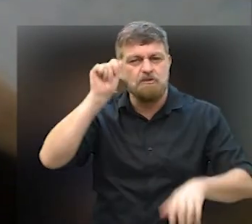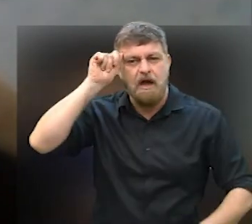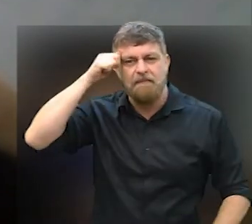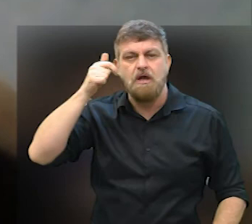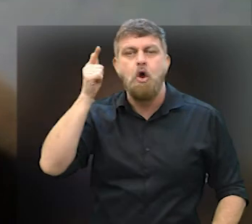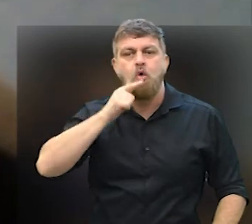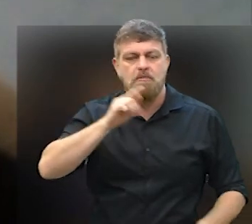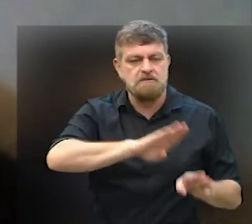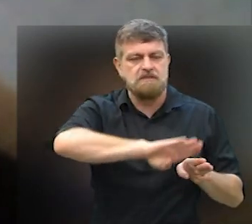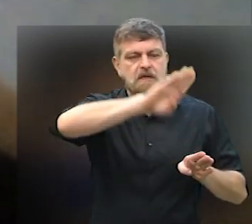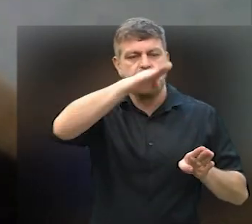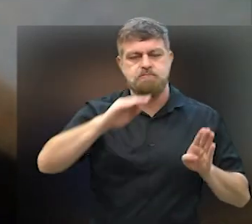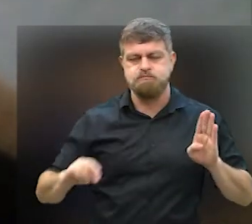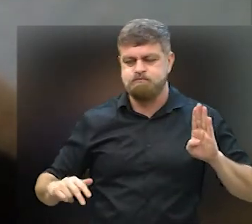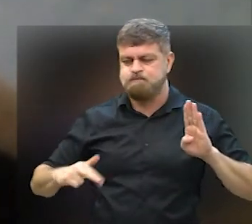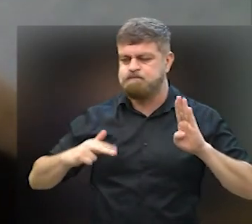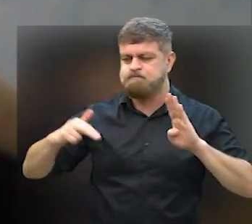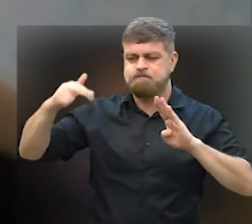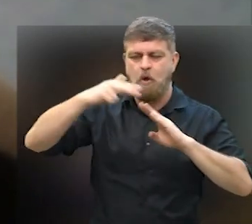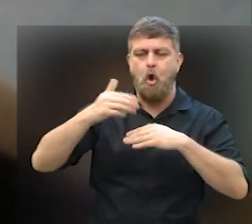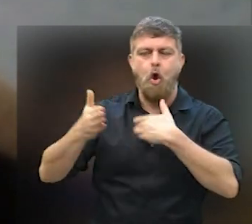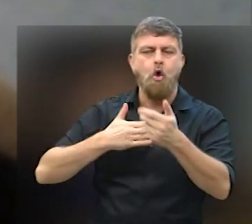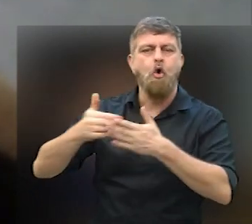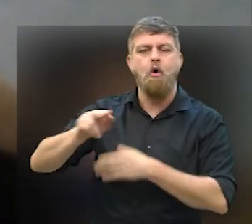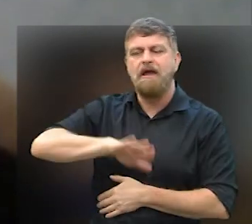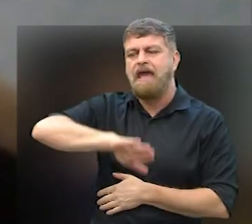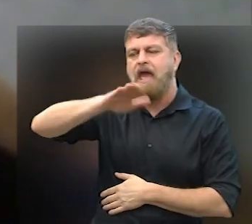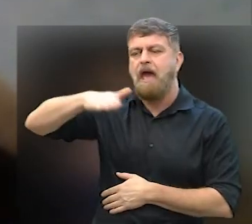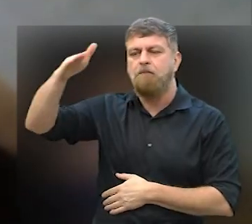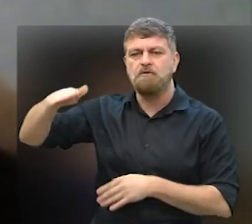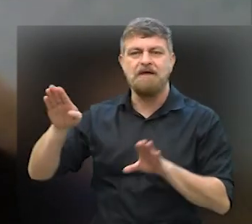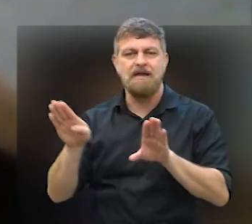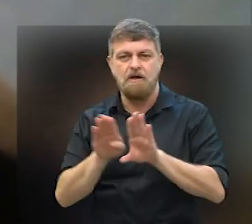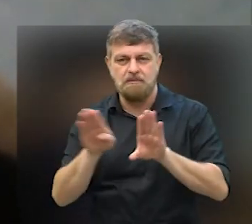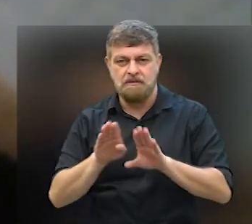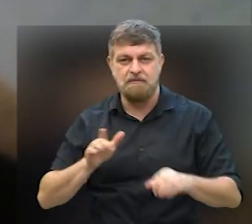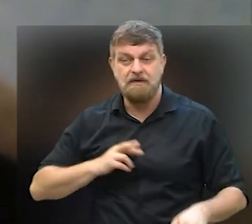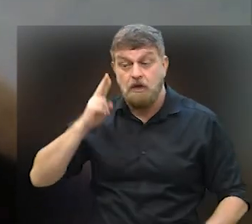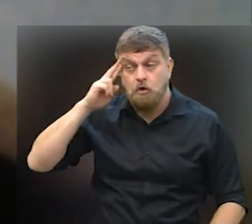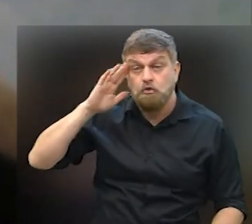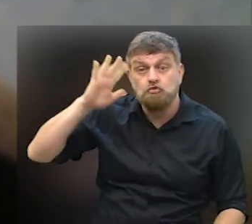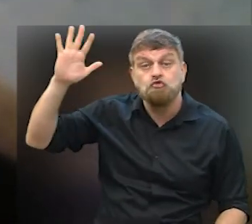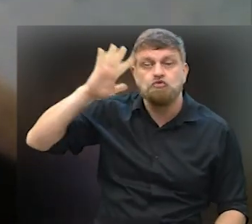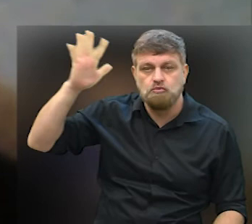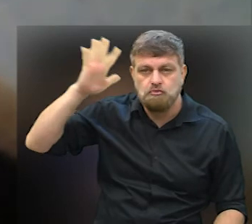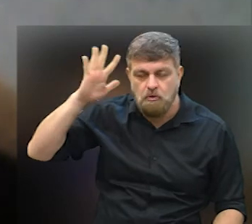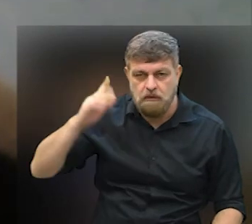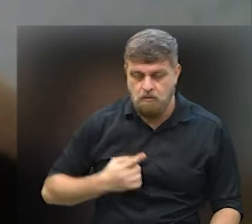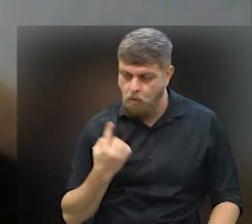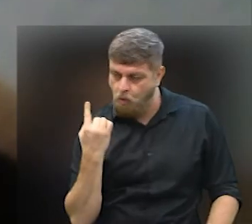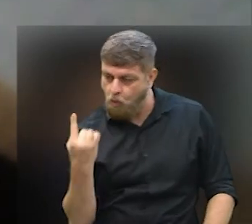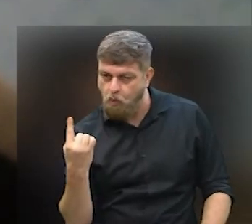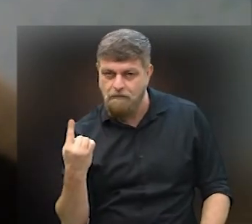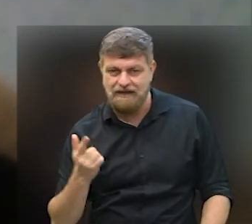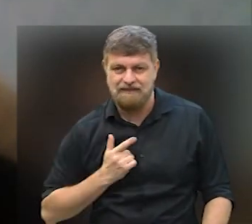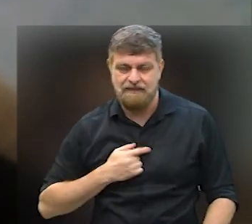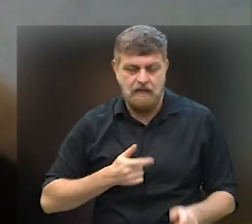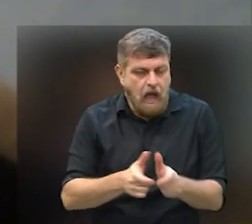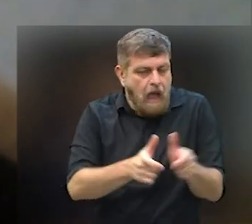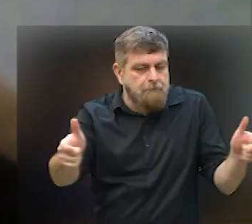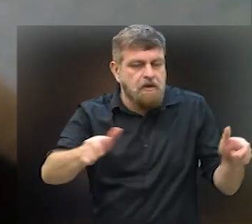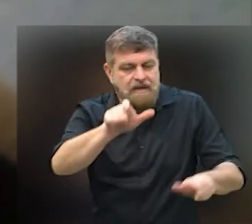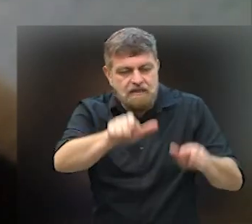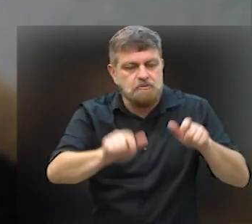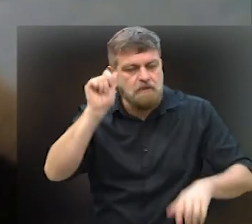realizando a escalada do Everest, ou a escalada de qualquer montanha, ou a escalada de qualquer sonho, que seja uma dentre